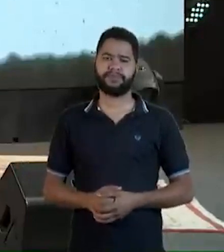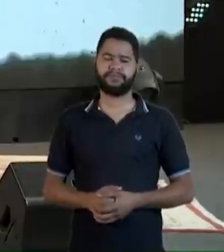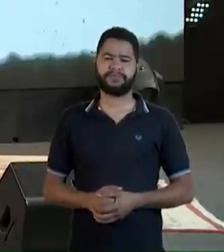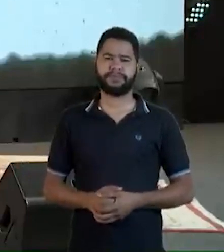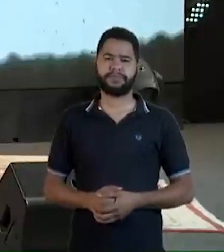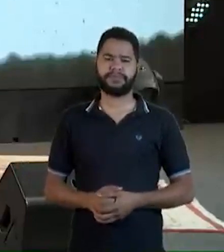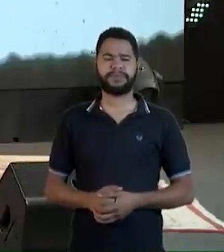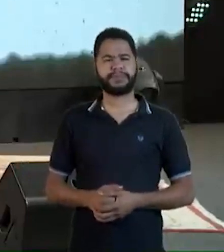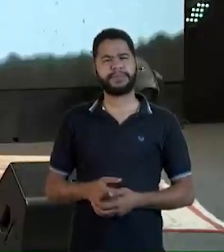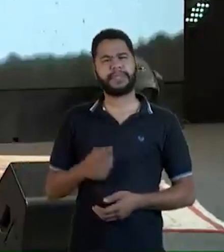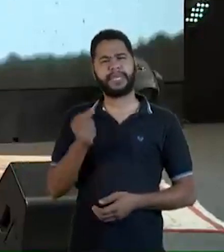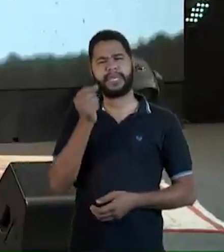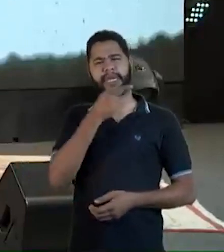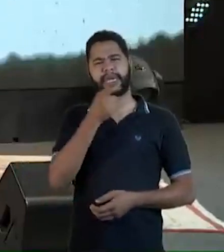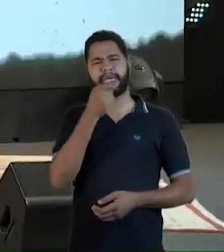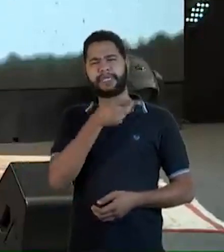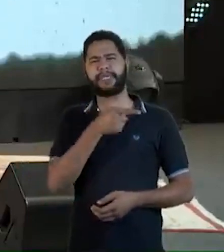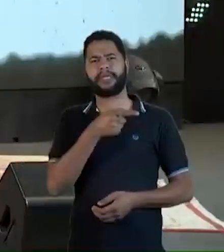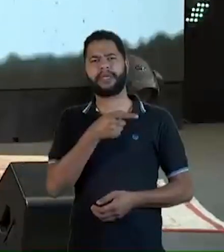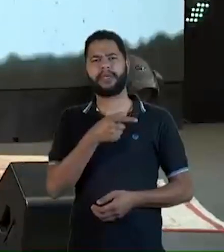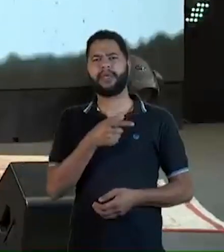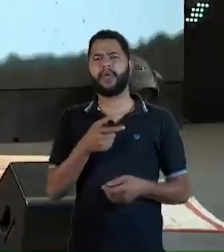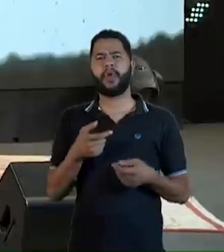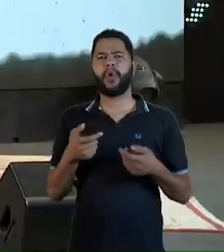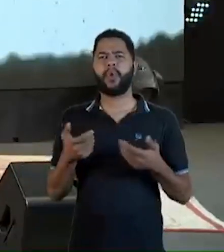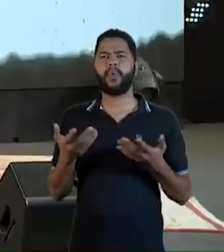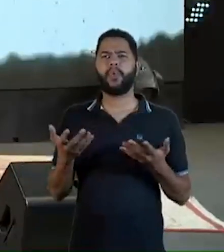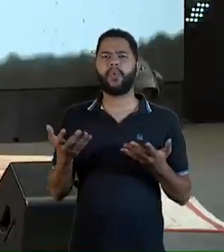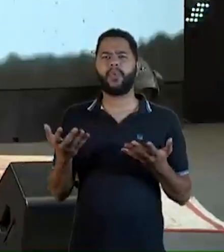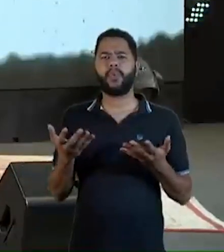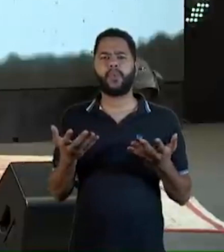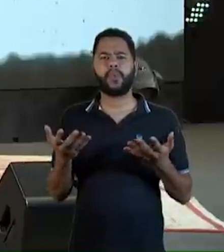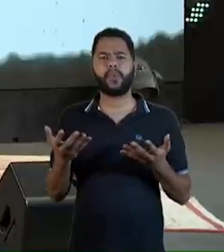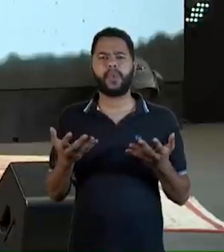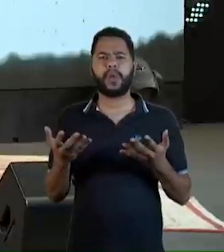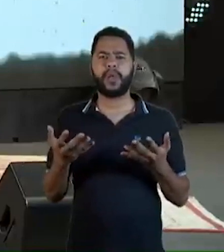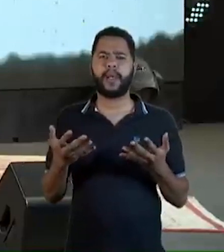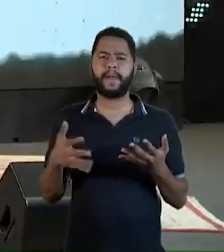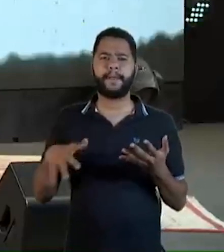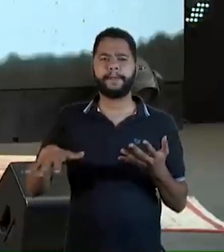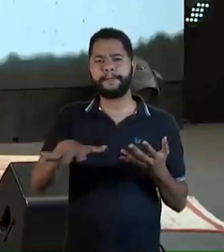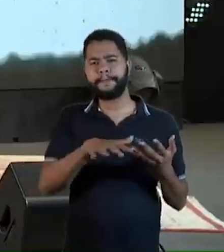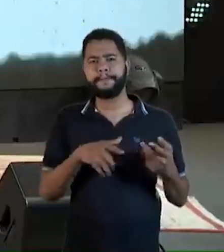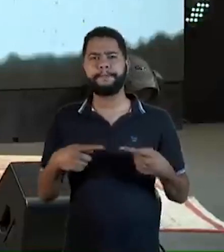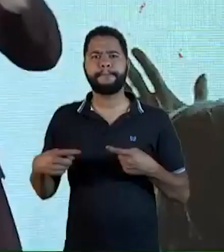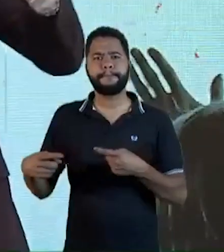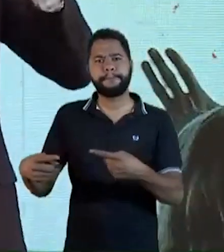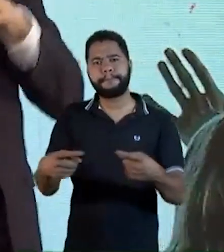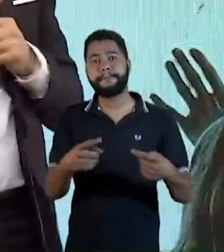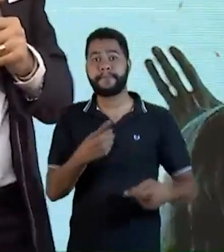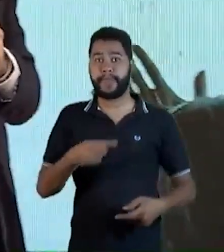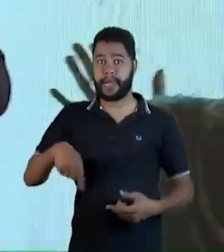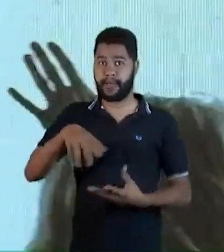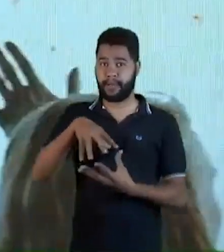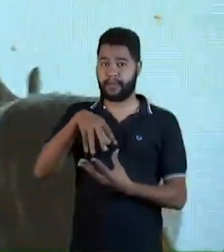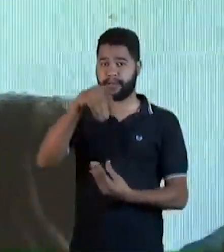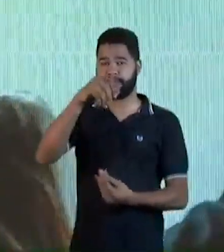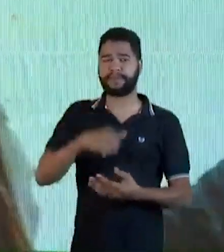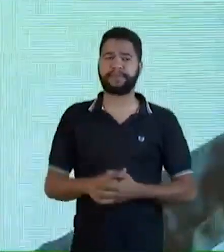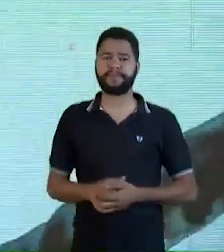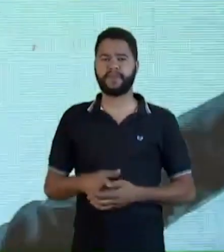engraçado isso o que está em jogo aqui o campo de batalha é a nossa alma